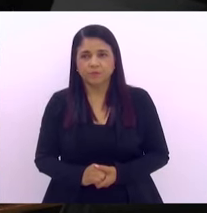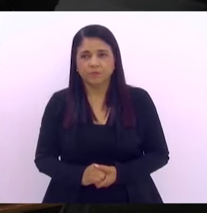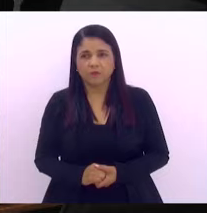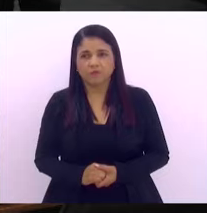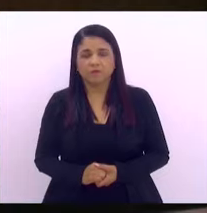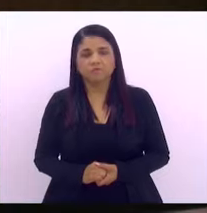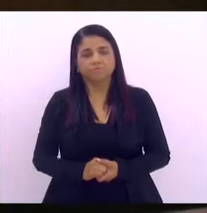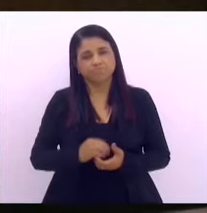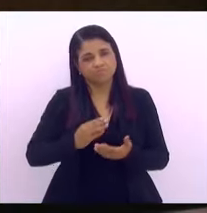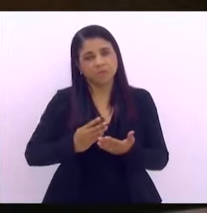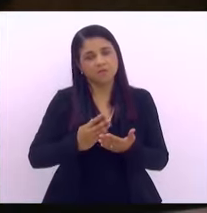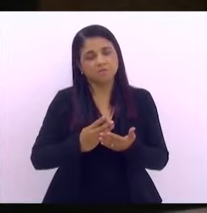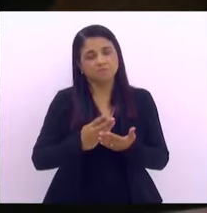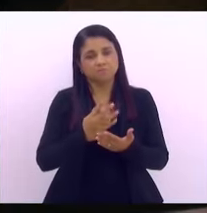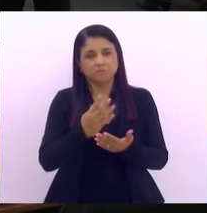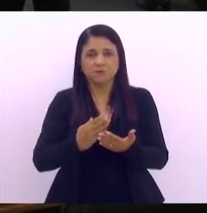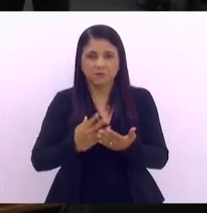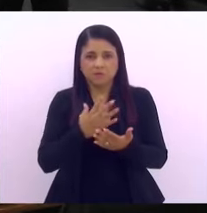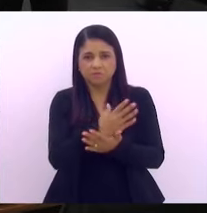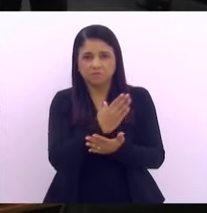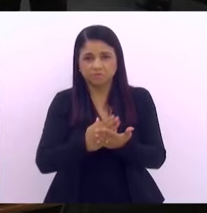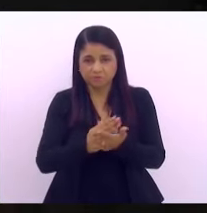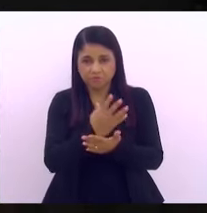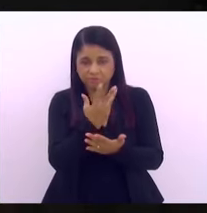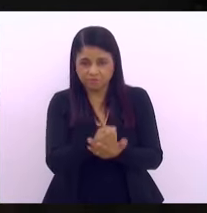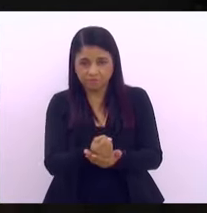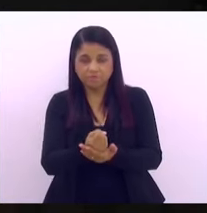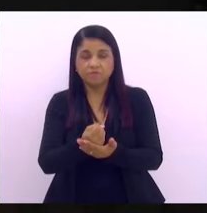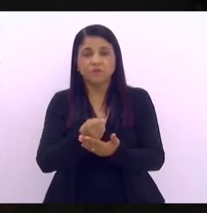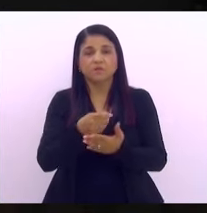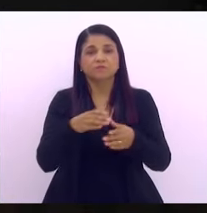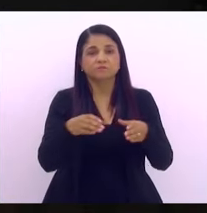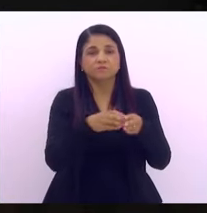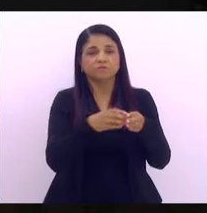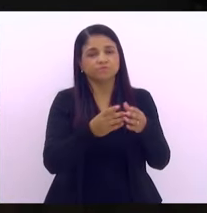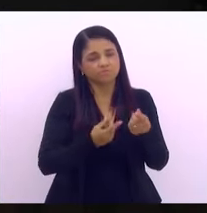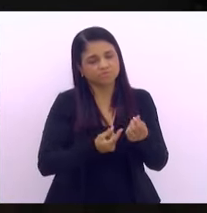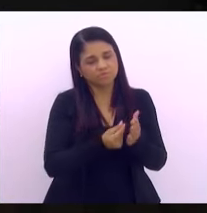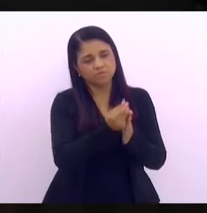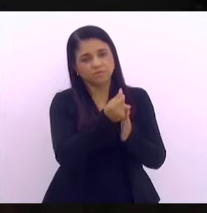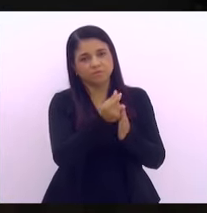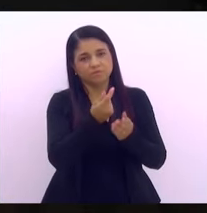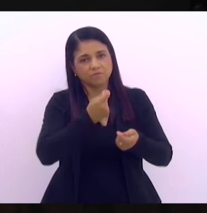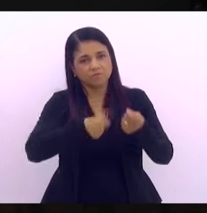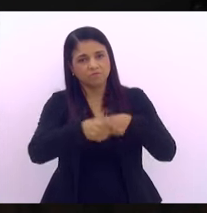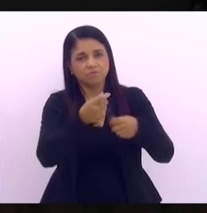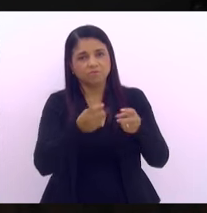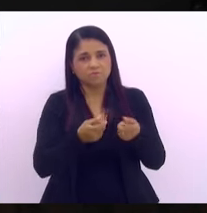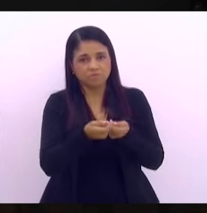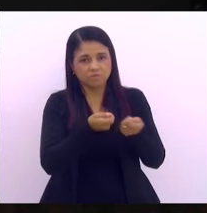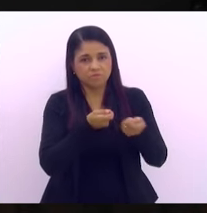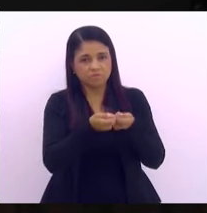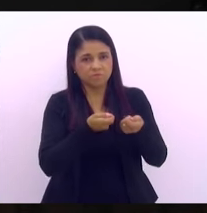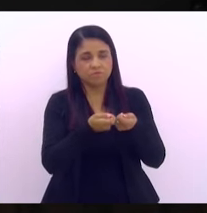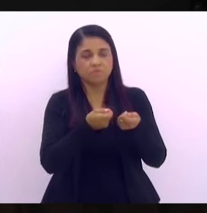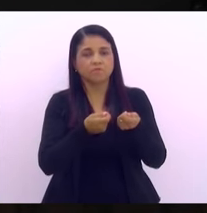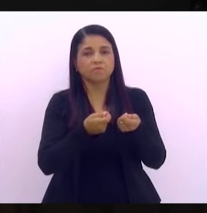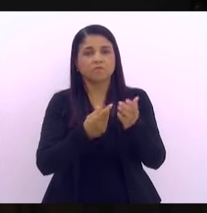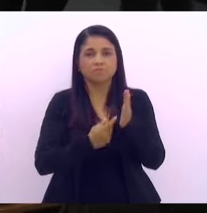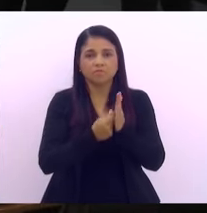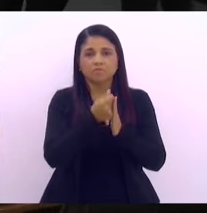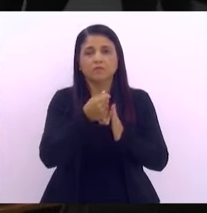Parecer favorável, presidente. Pela Comissão de Orçamento, Finanças, Fiscalização Financeira e Controle, deputado André